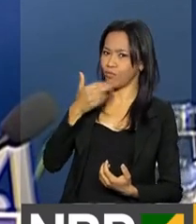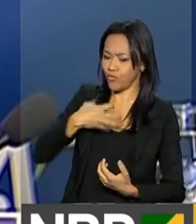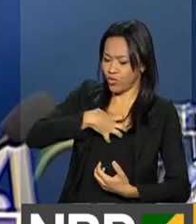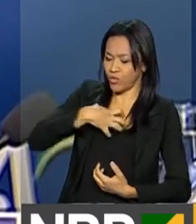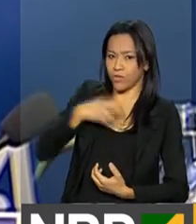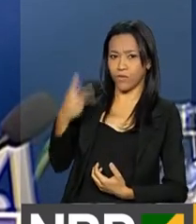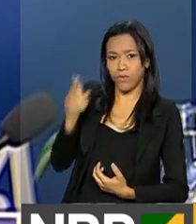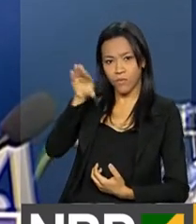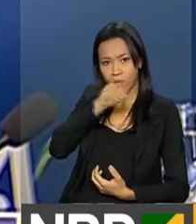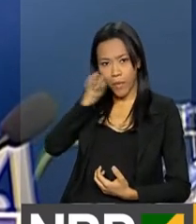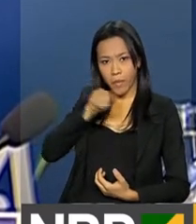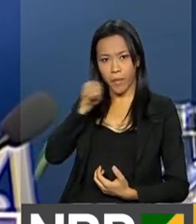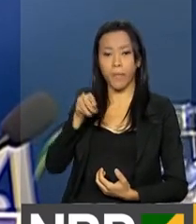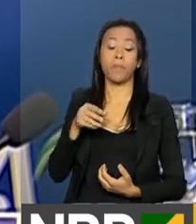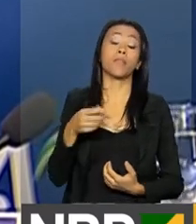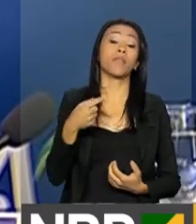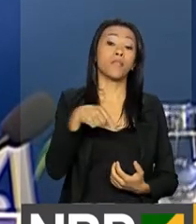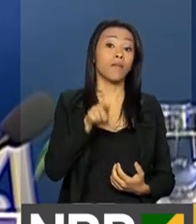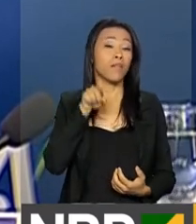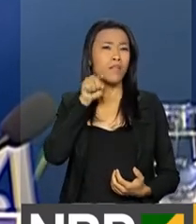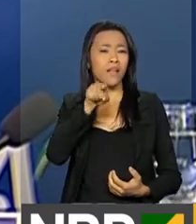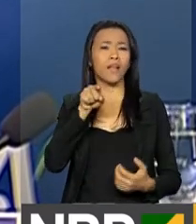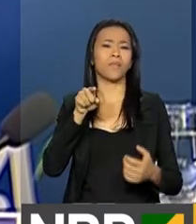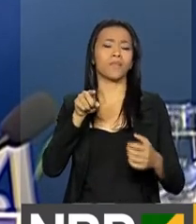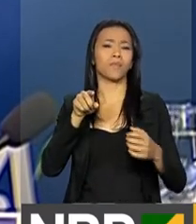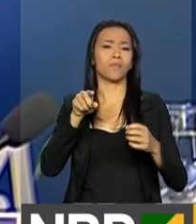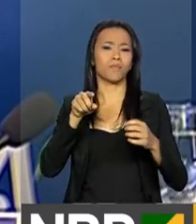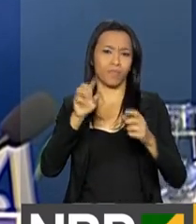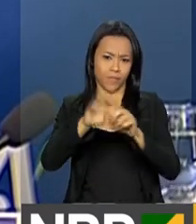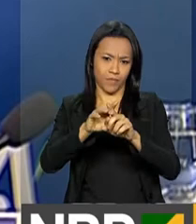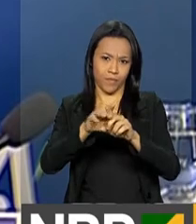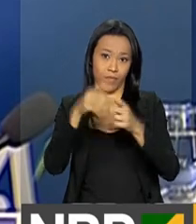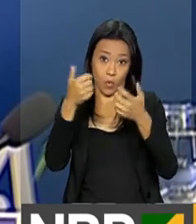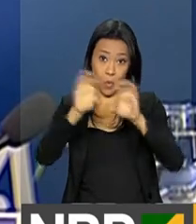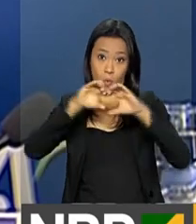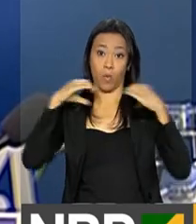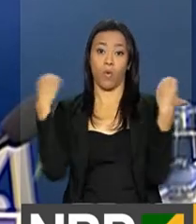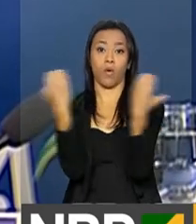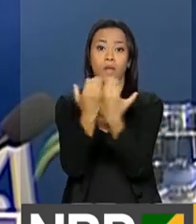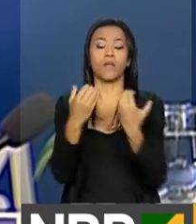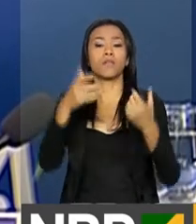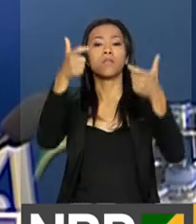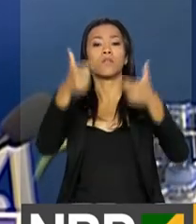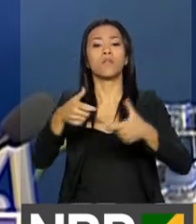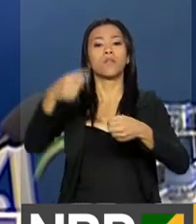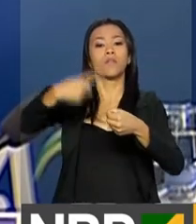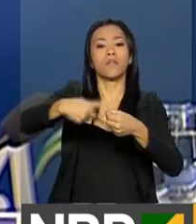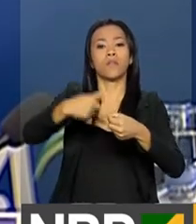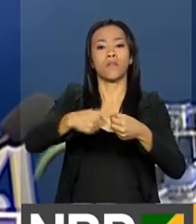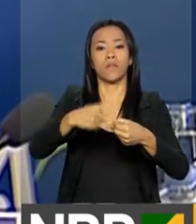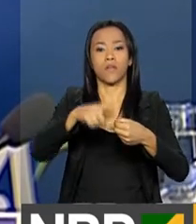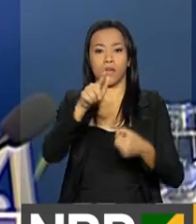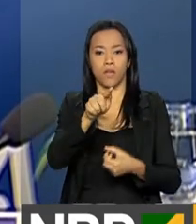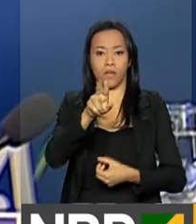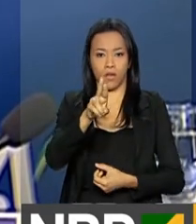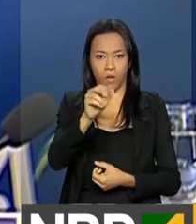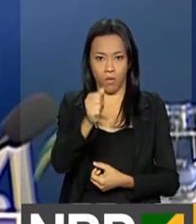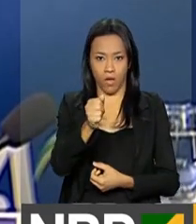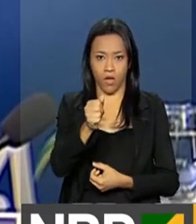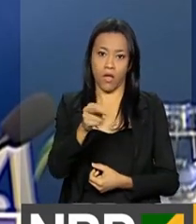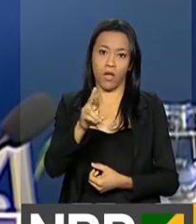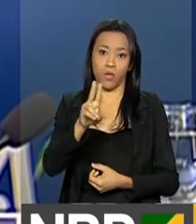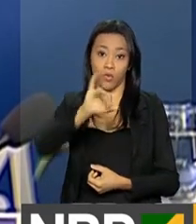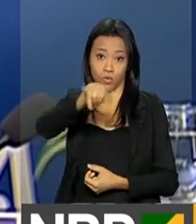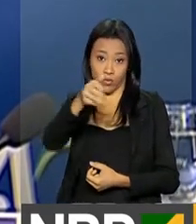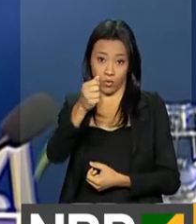Lá naquele congresso de Guarujá, houve um momento que nós todos tomamos um ou dois